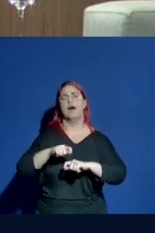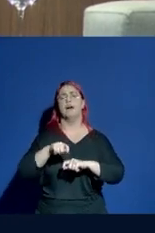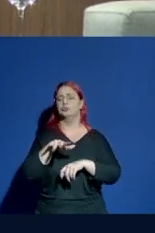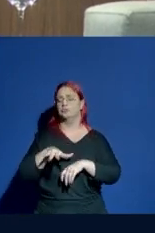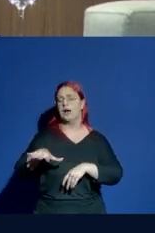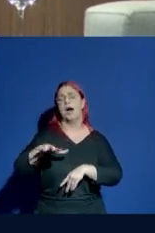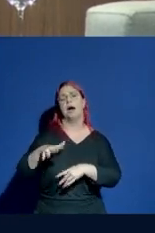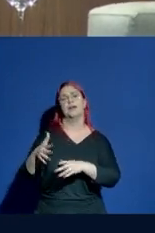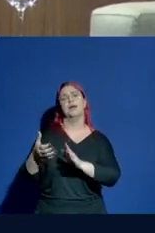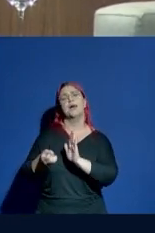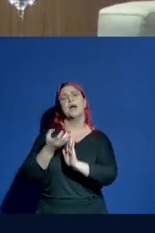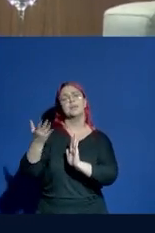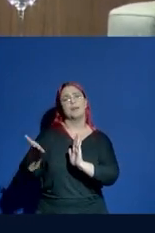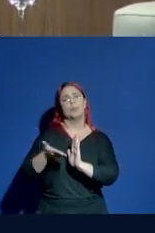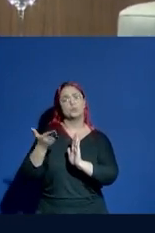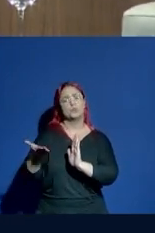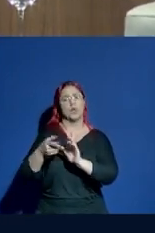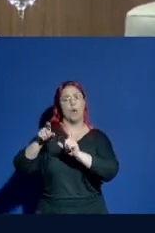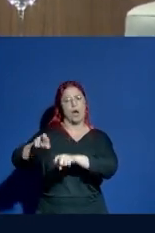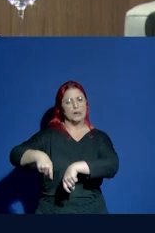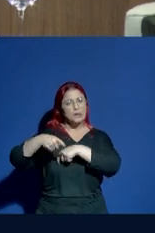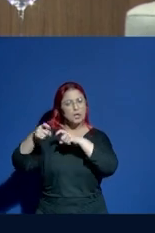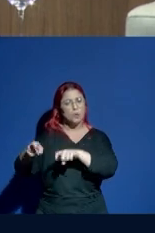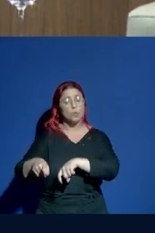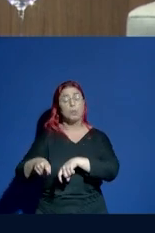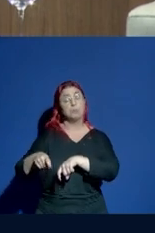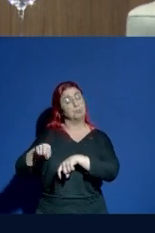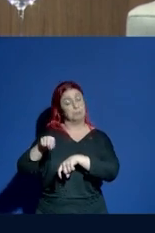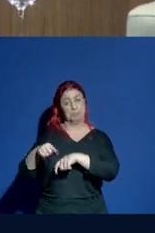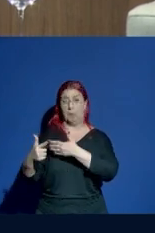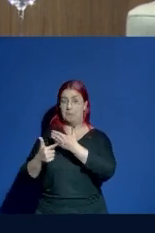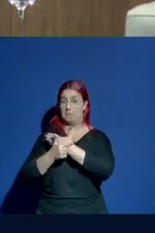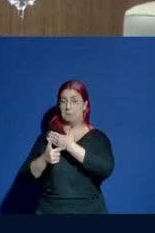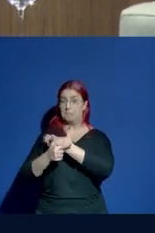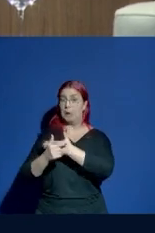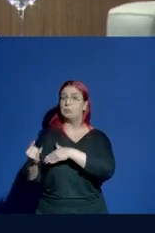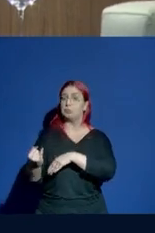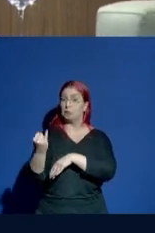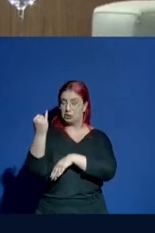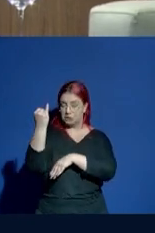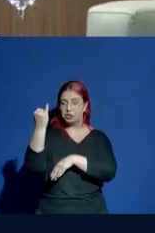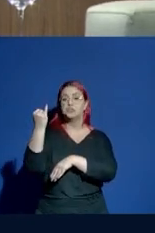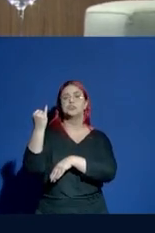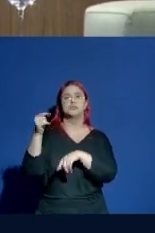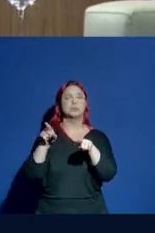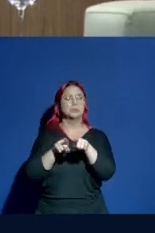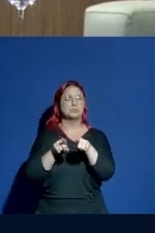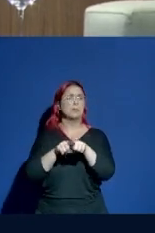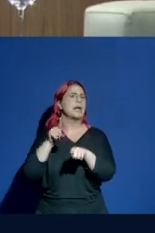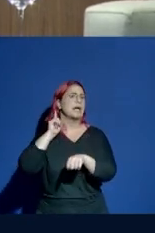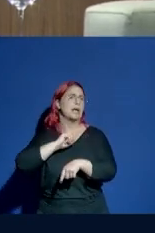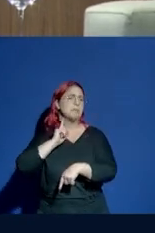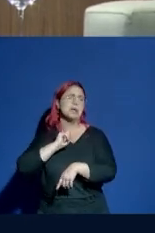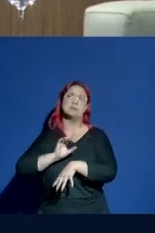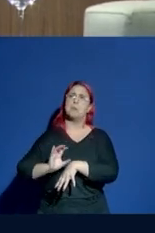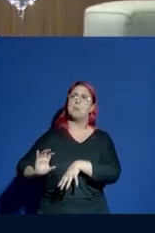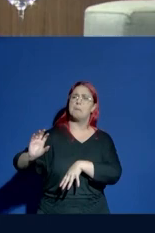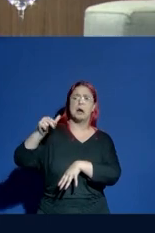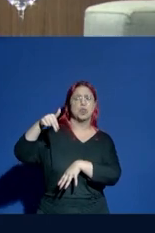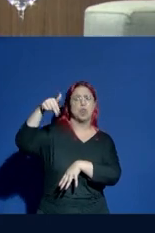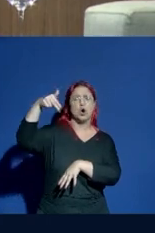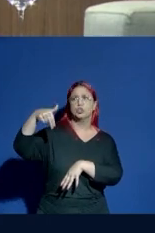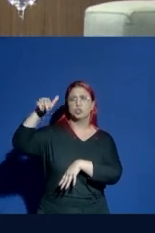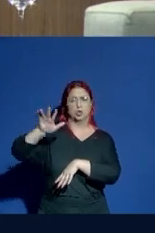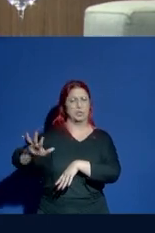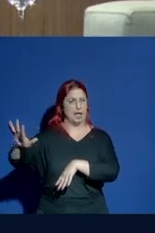produção agrícola ele tem um papel social importante no Norte no Jequitinhonha no Mucuri de Minas Gerais e no norte nordeste